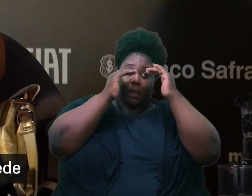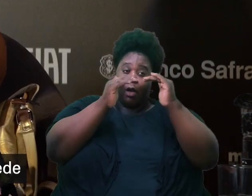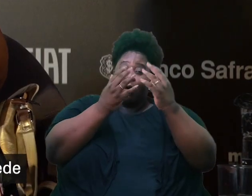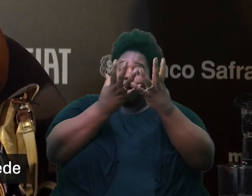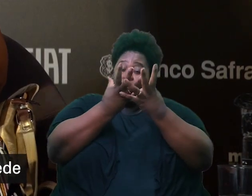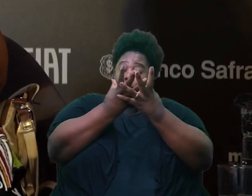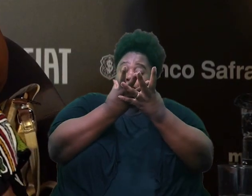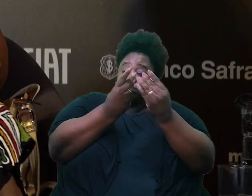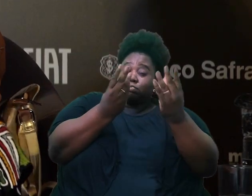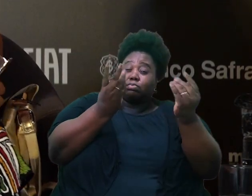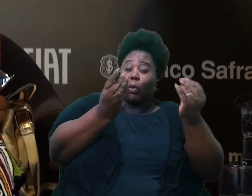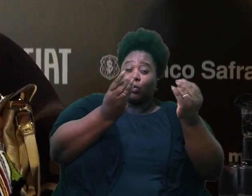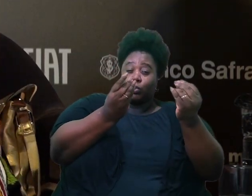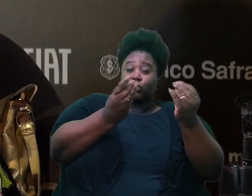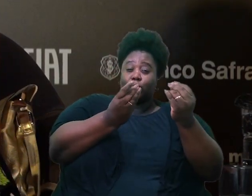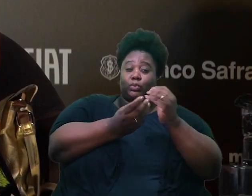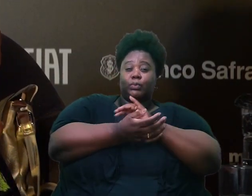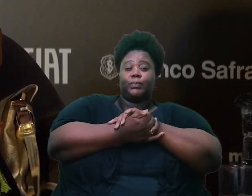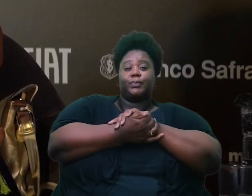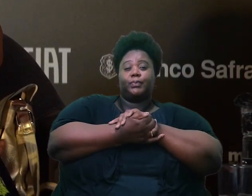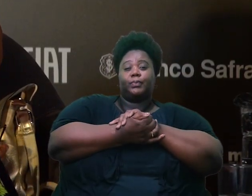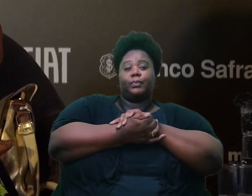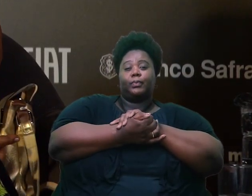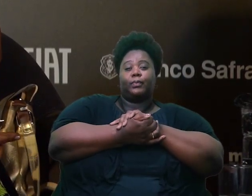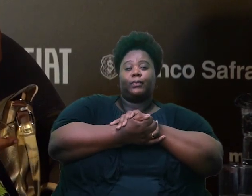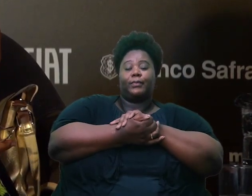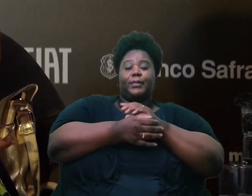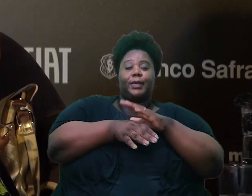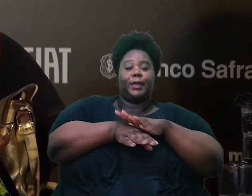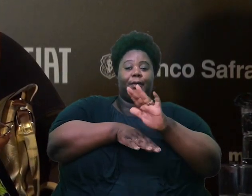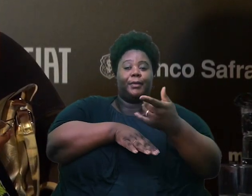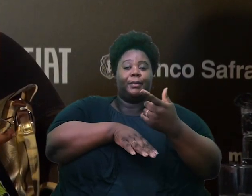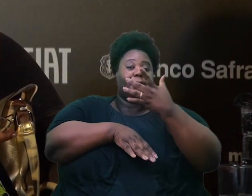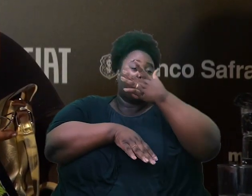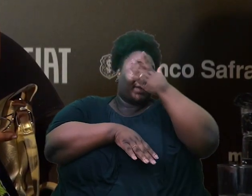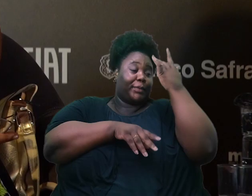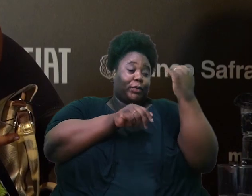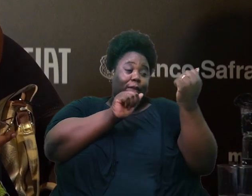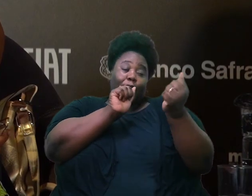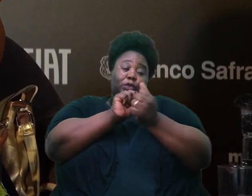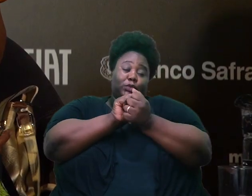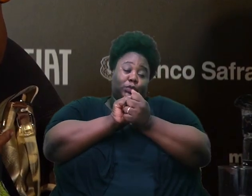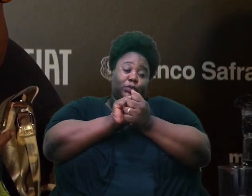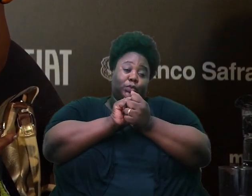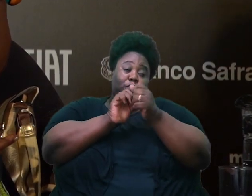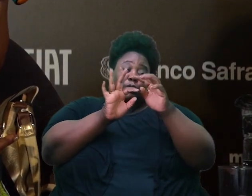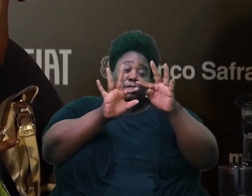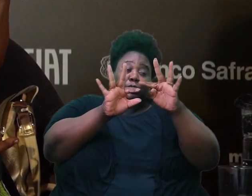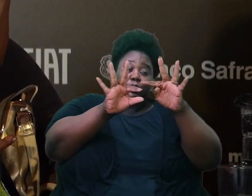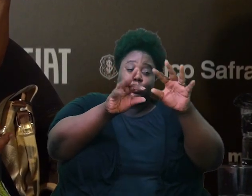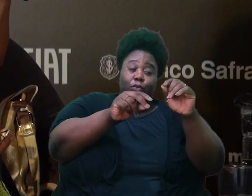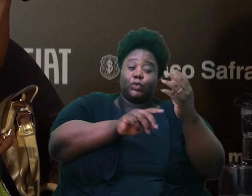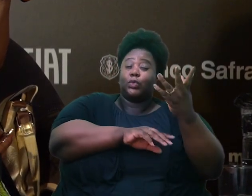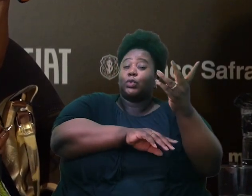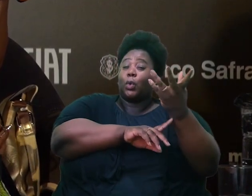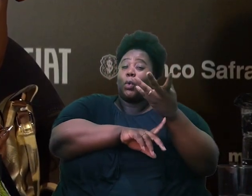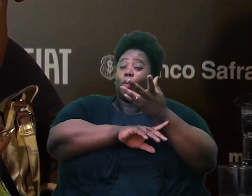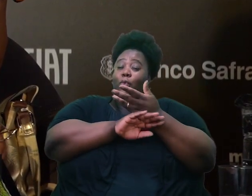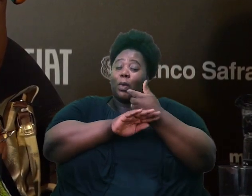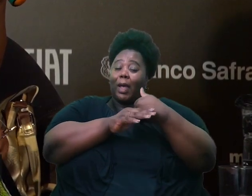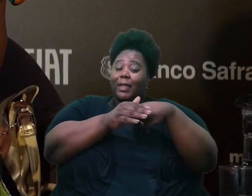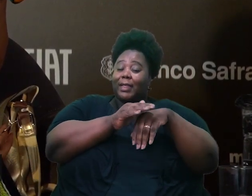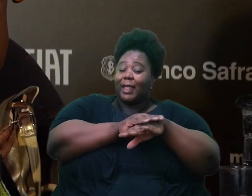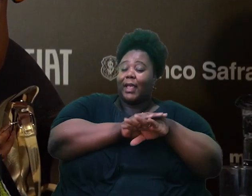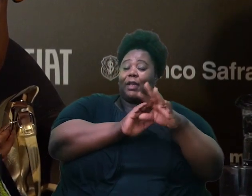excede, né? E muito me excede. Ainda mais ali estar ao lado de todo esse acervo de